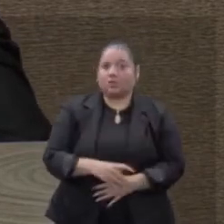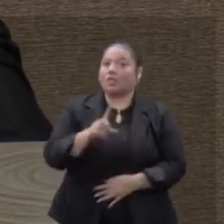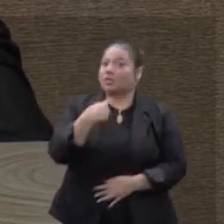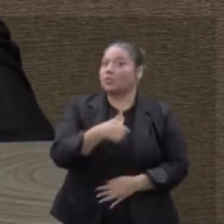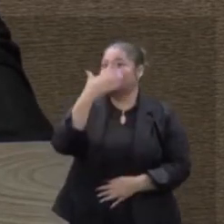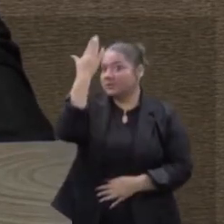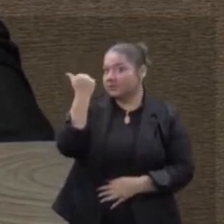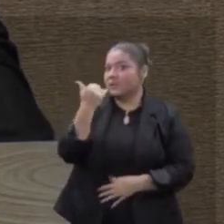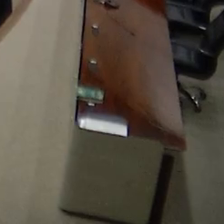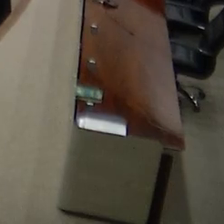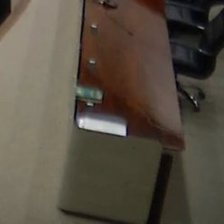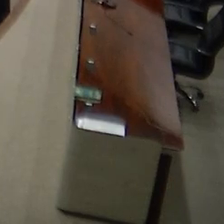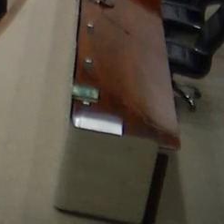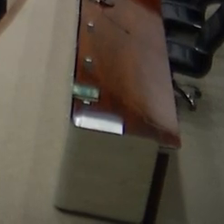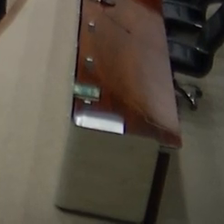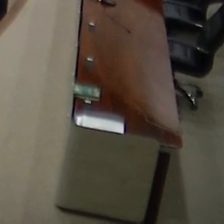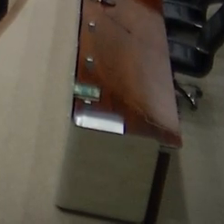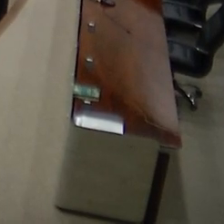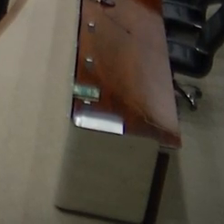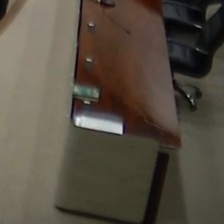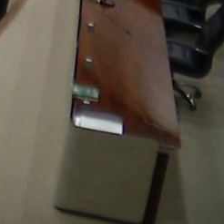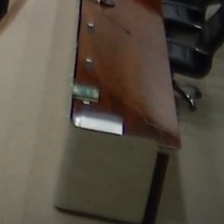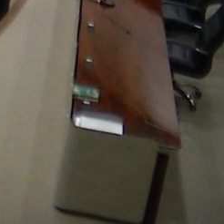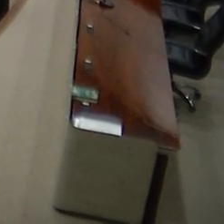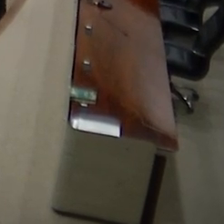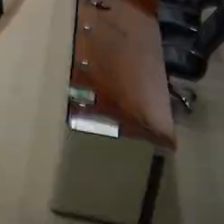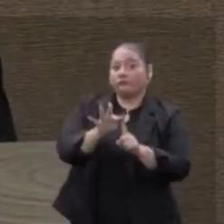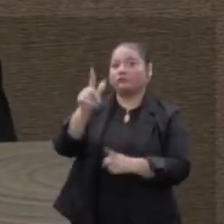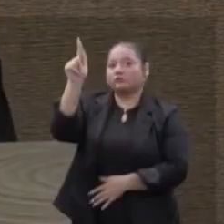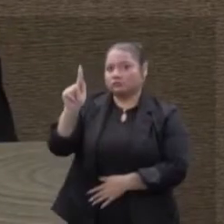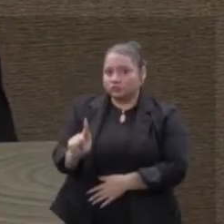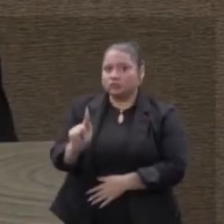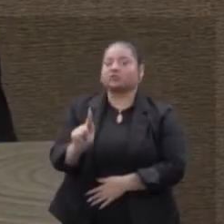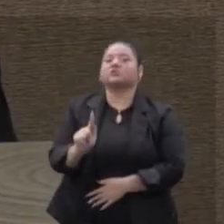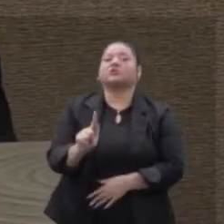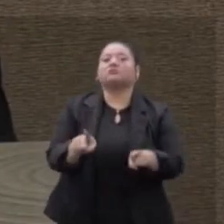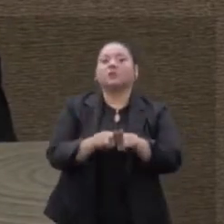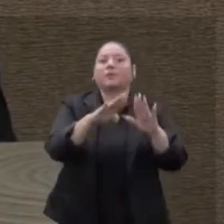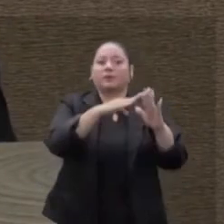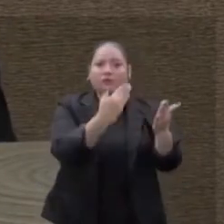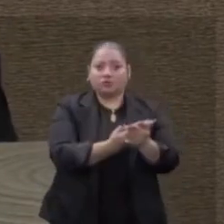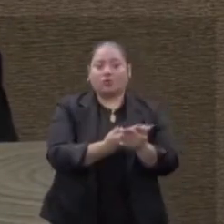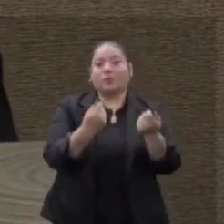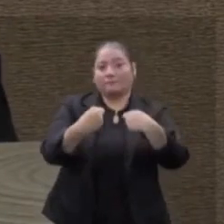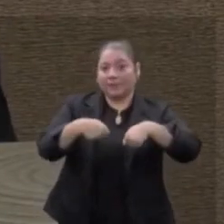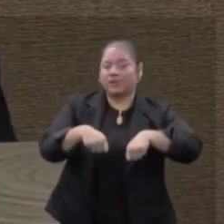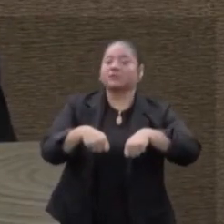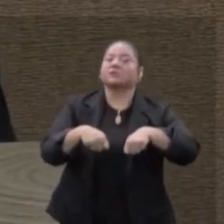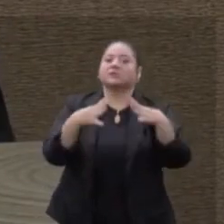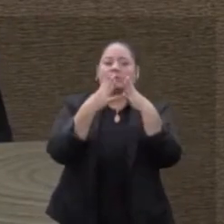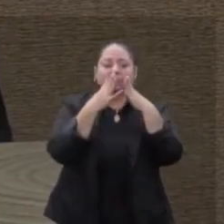François, não falou com a imprensa e preferiu usar o plenário para defender o secretário, informando que o objetivo é organizar as demandas